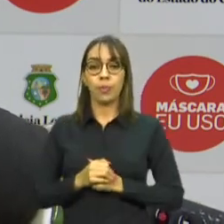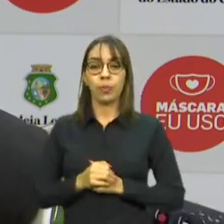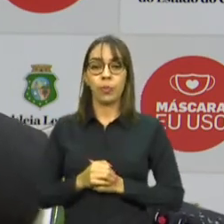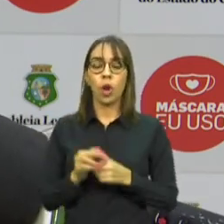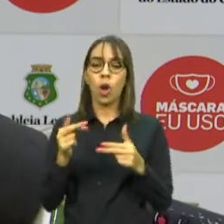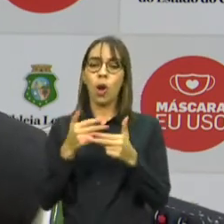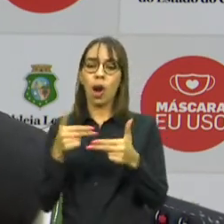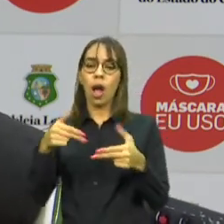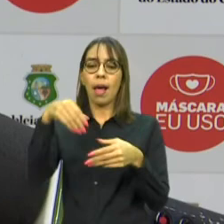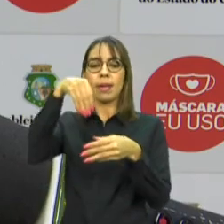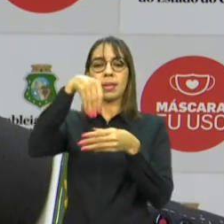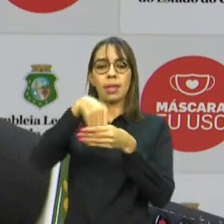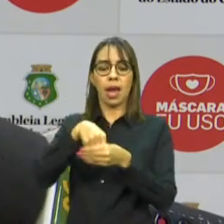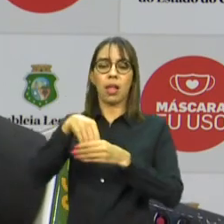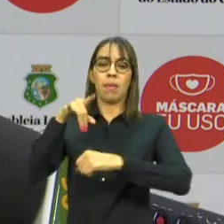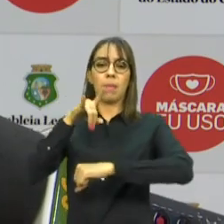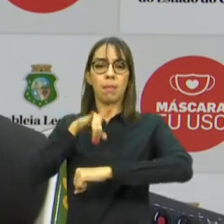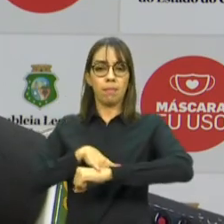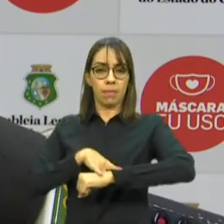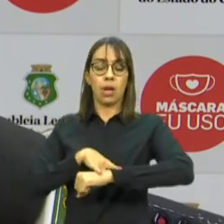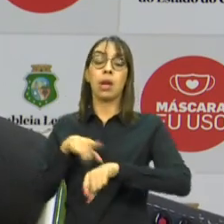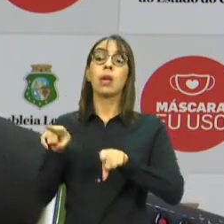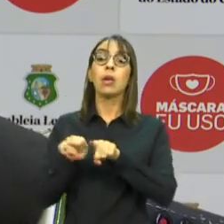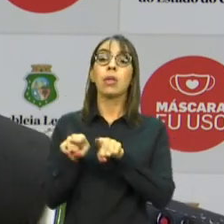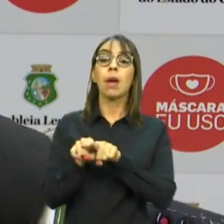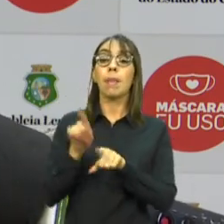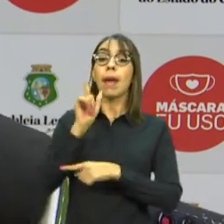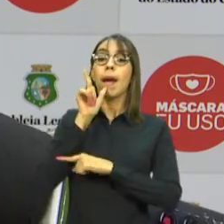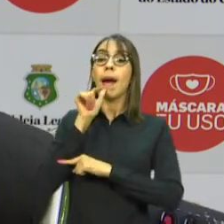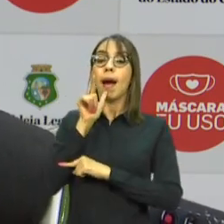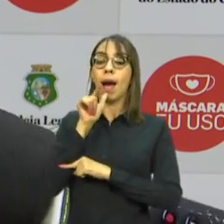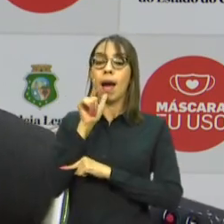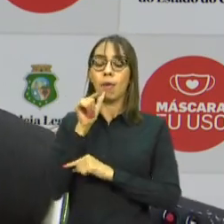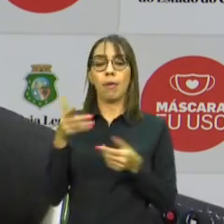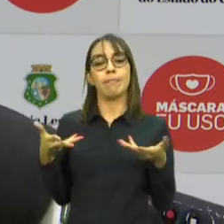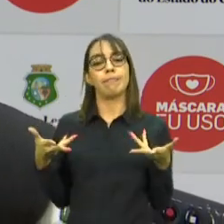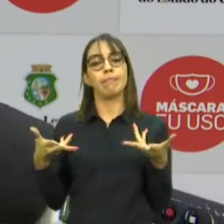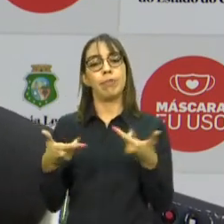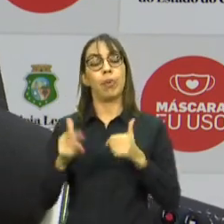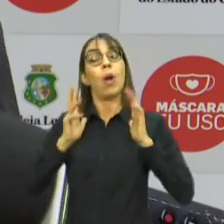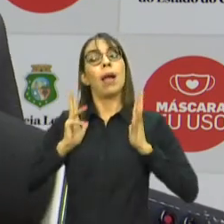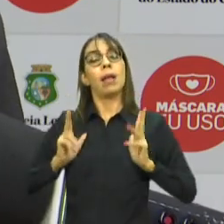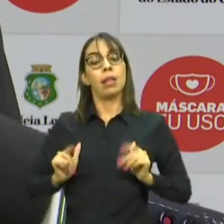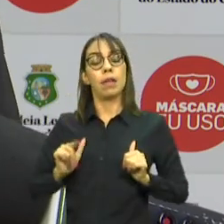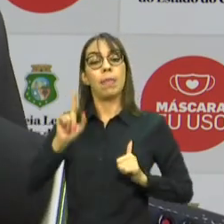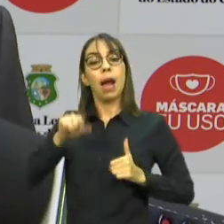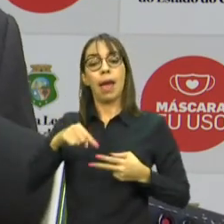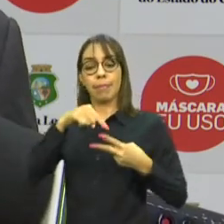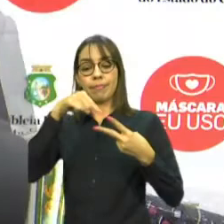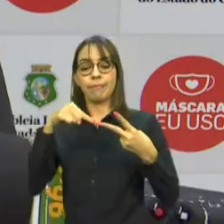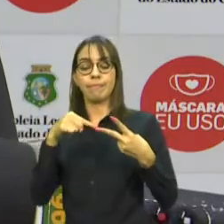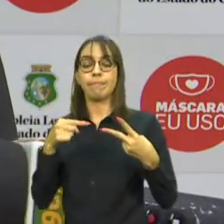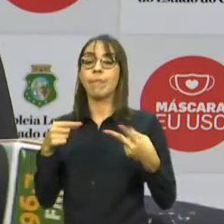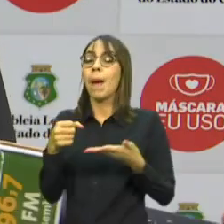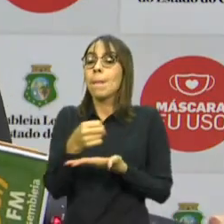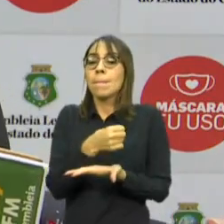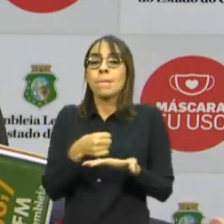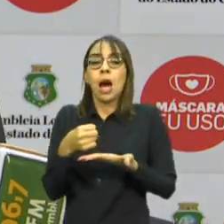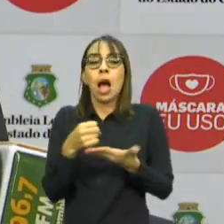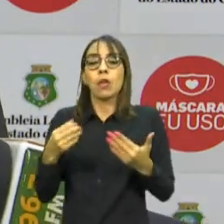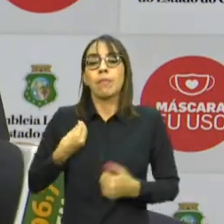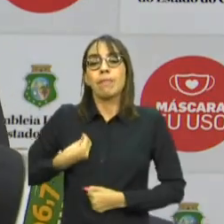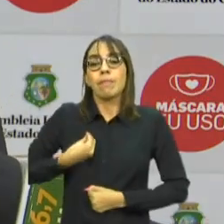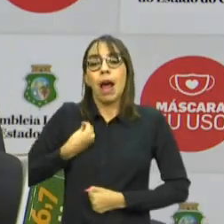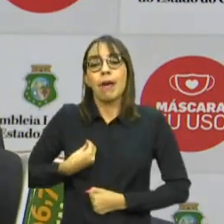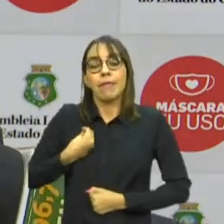sanitário e a água de qualidade. Esse é o item básico para a sobrevivência digna. Portanto, nós temos